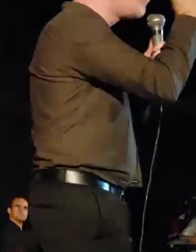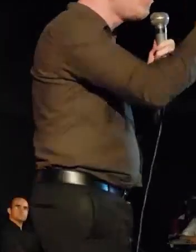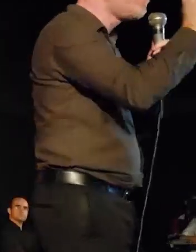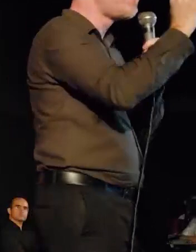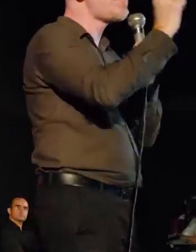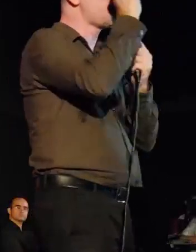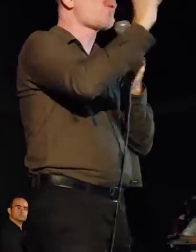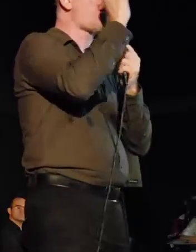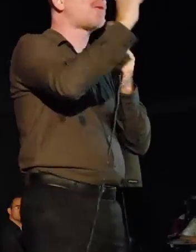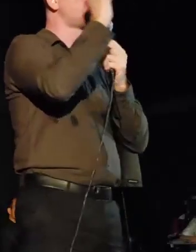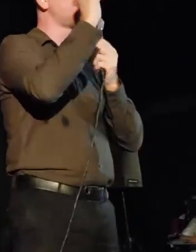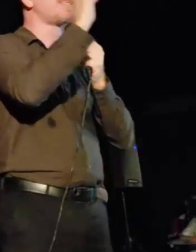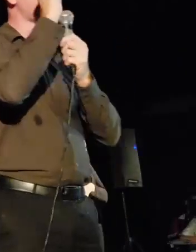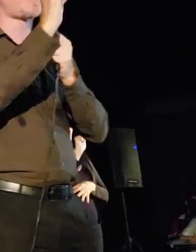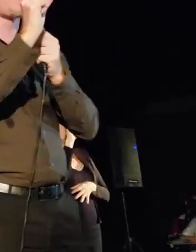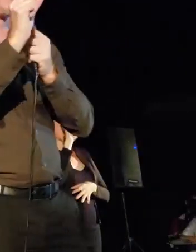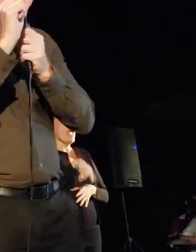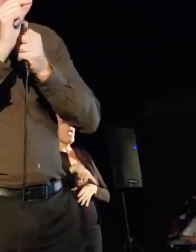1471,